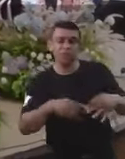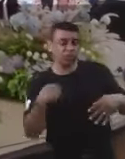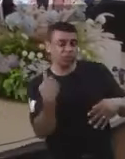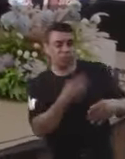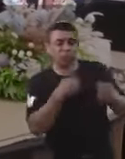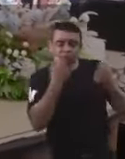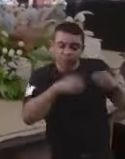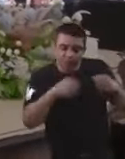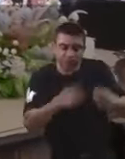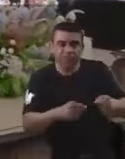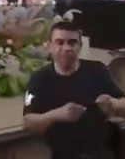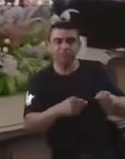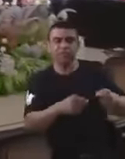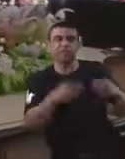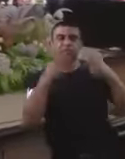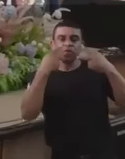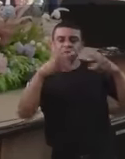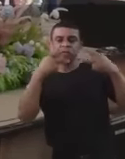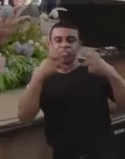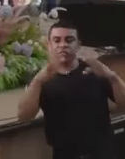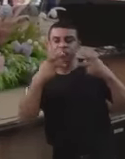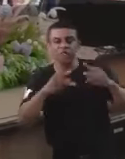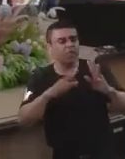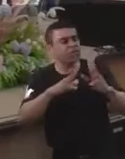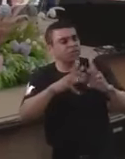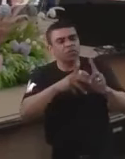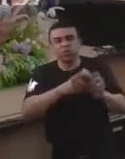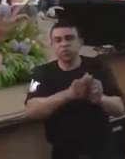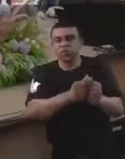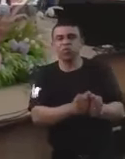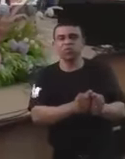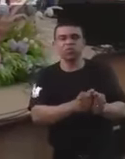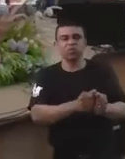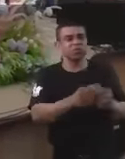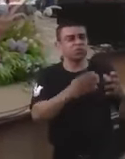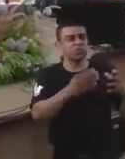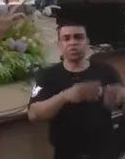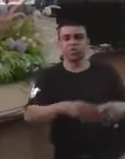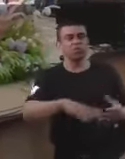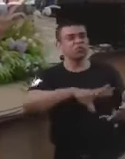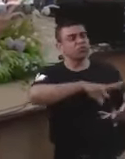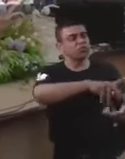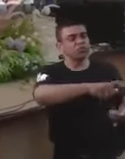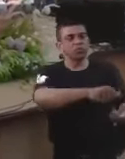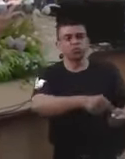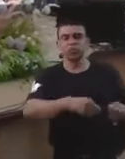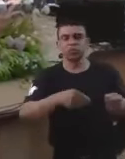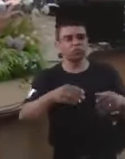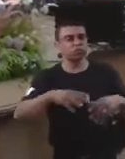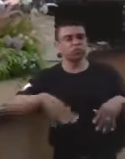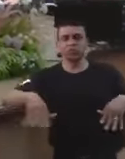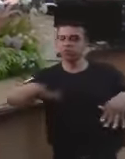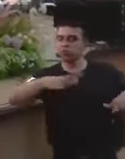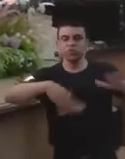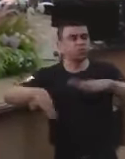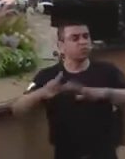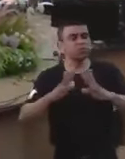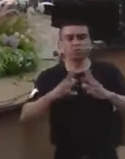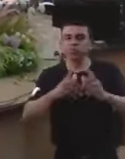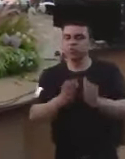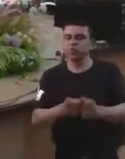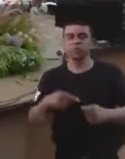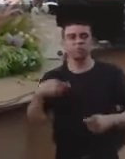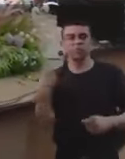ímpios. Claro que devemos anunciar a palavra de Deus às multidões que ainda